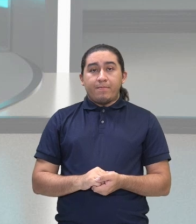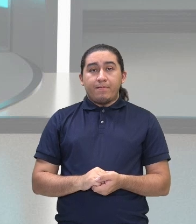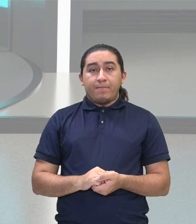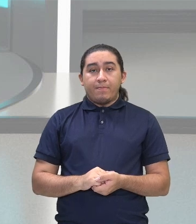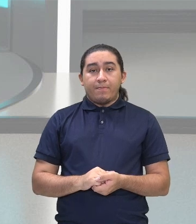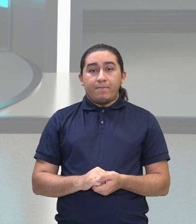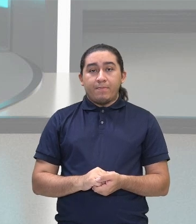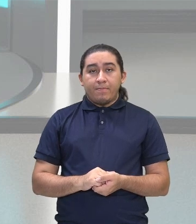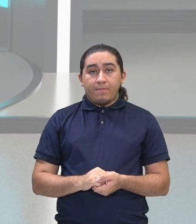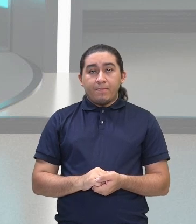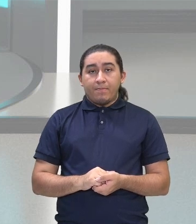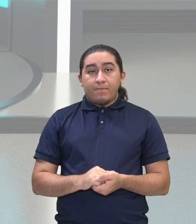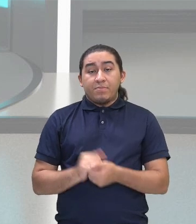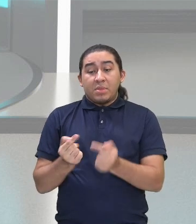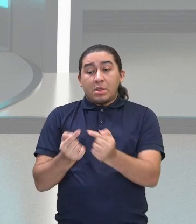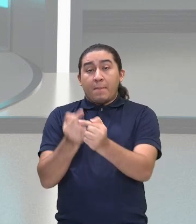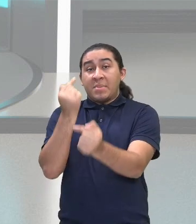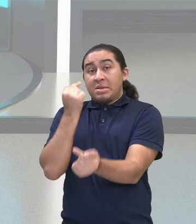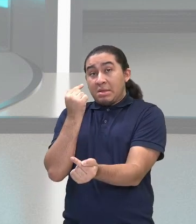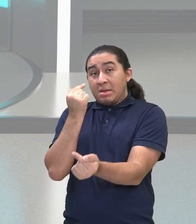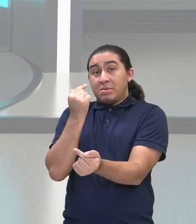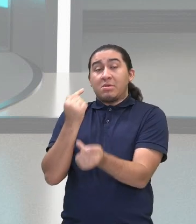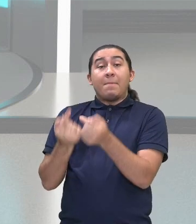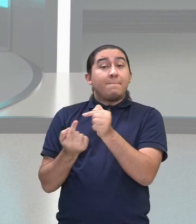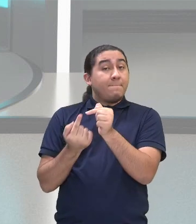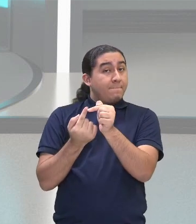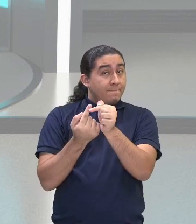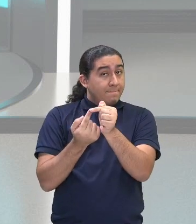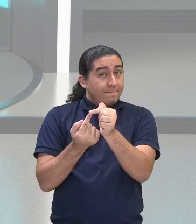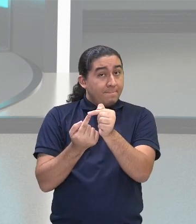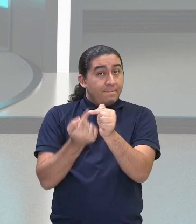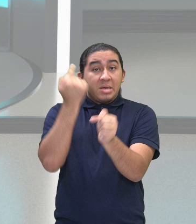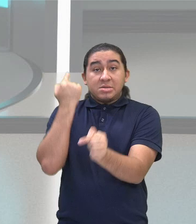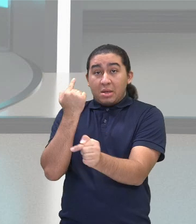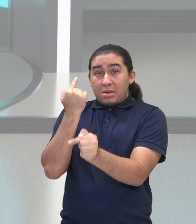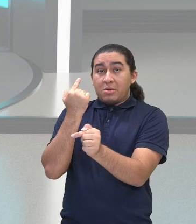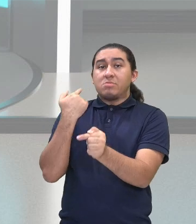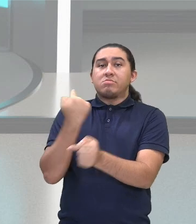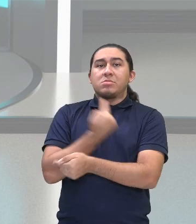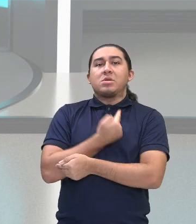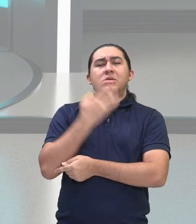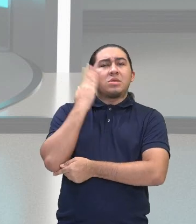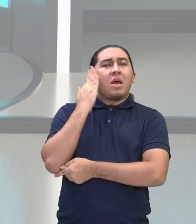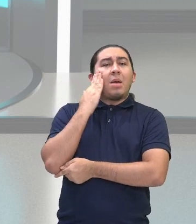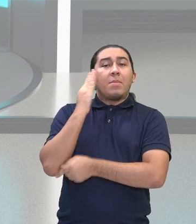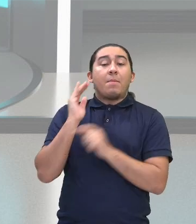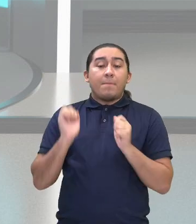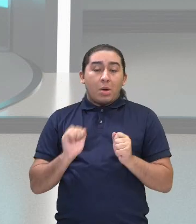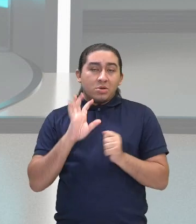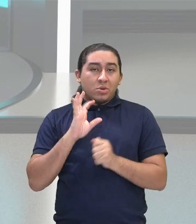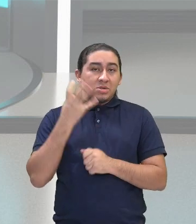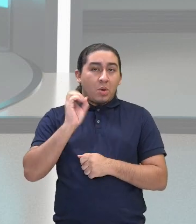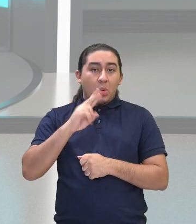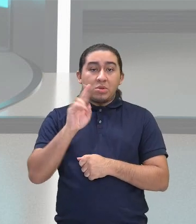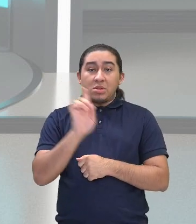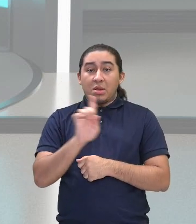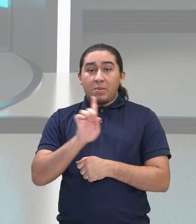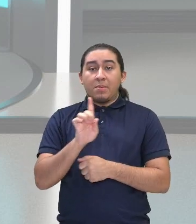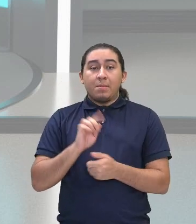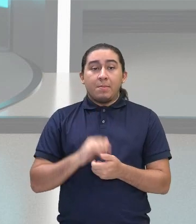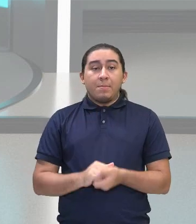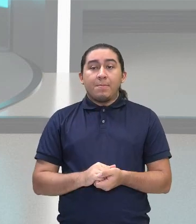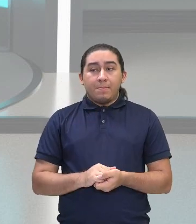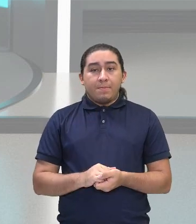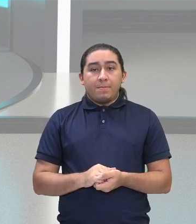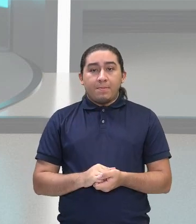Então, pretérito. Lá no pretérito, nós sabemos que pode acontecer ou não. Olha lá. O pretérito